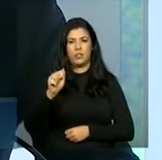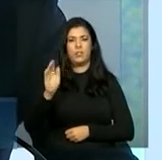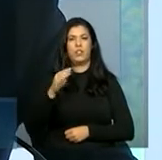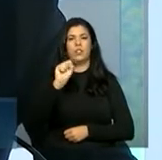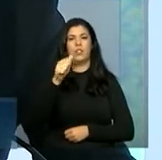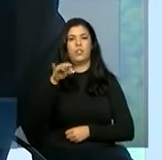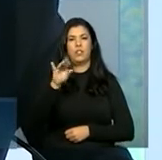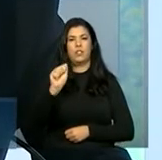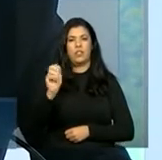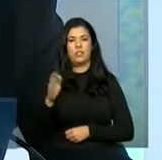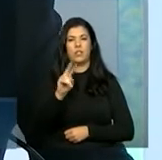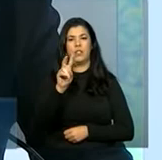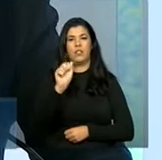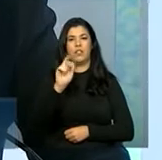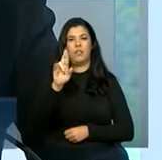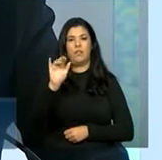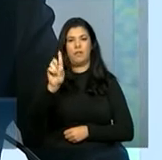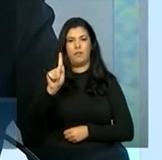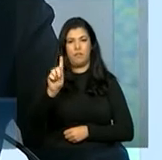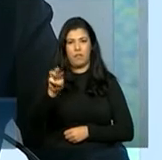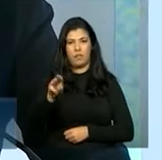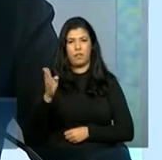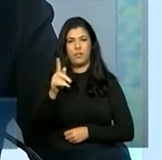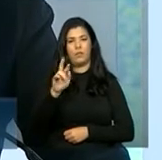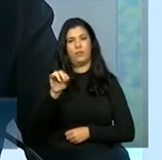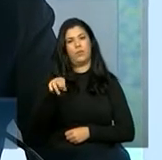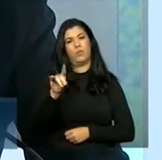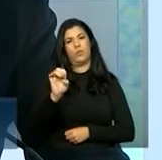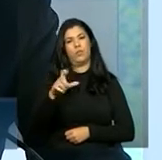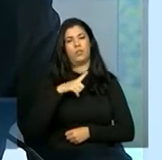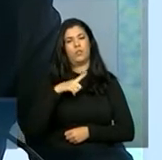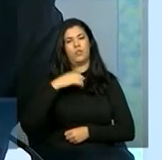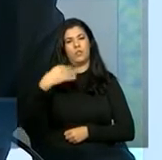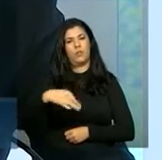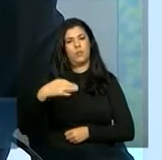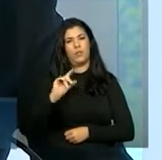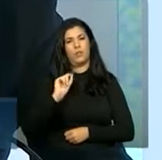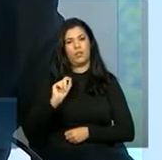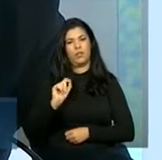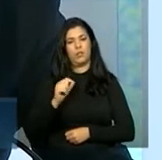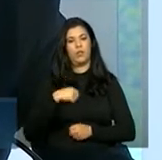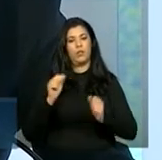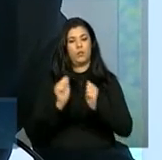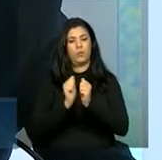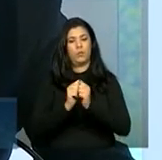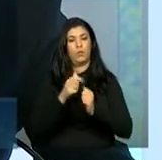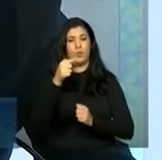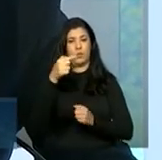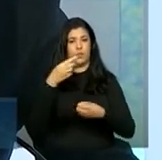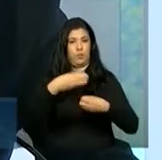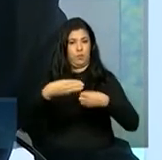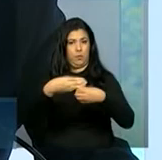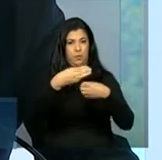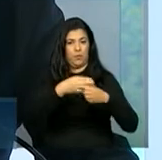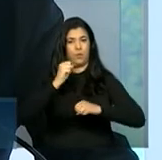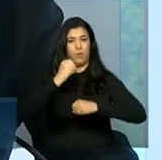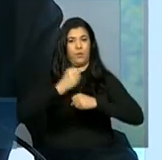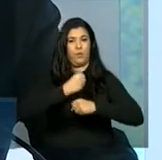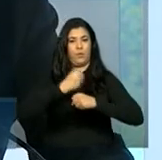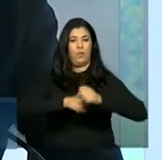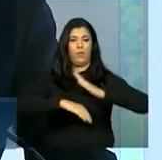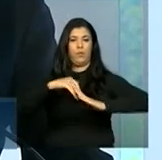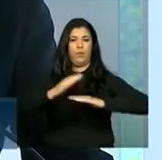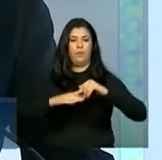de Parnaíba e Vargem Grande Paulista e eu tenho certeza que com essa obra e com esta